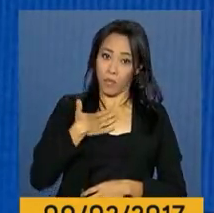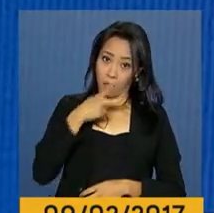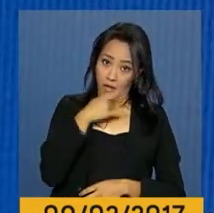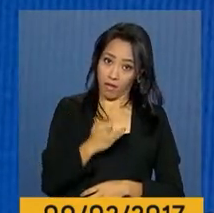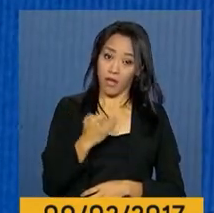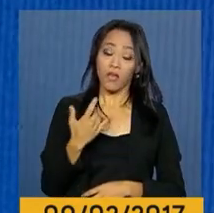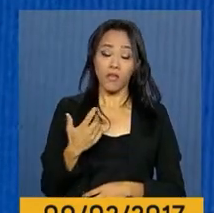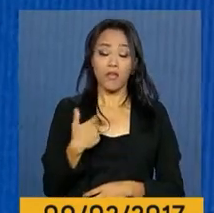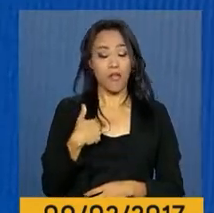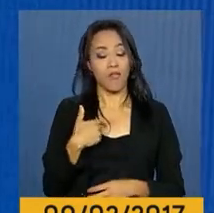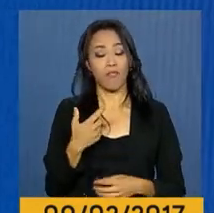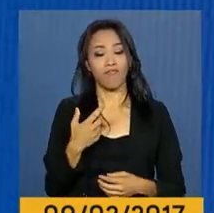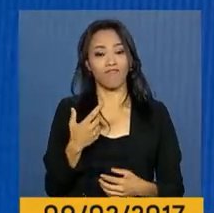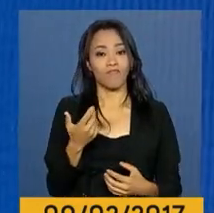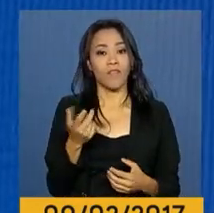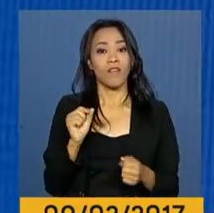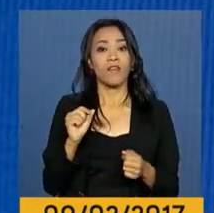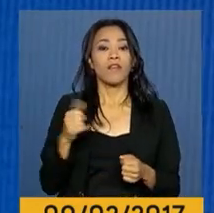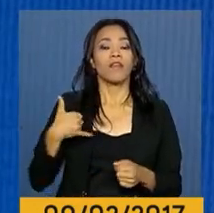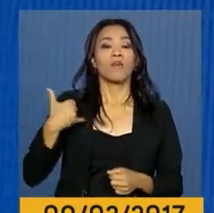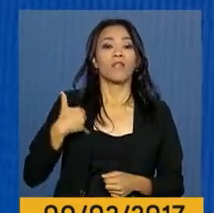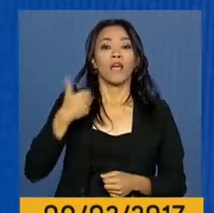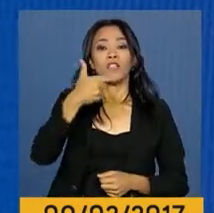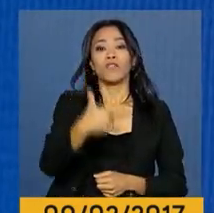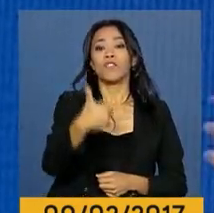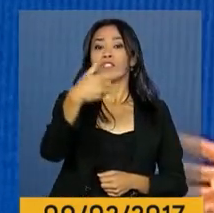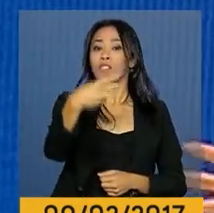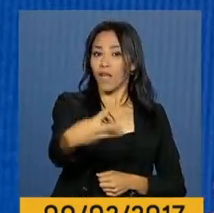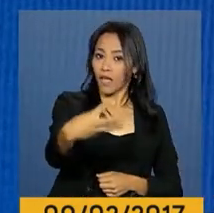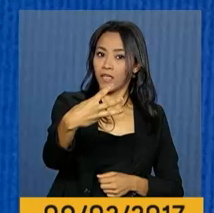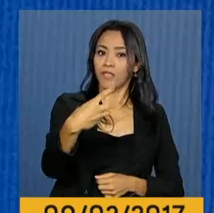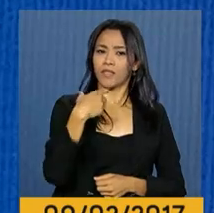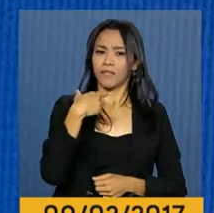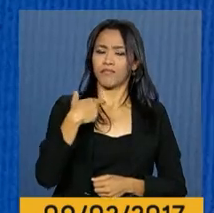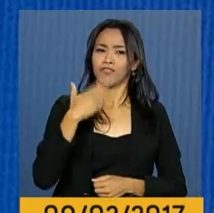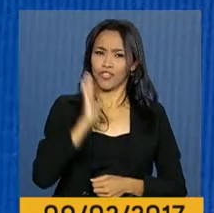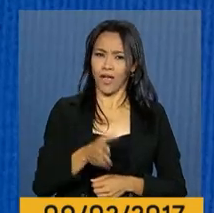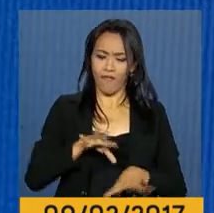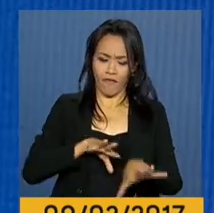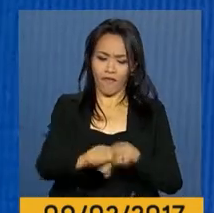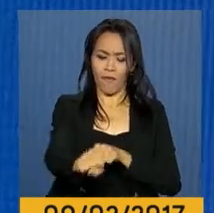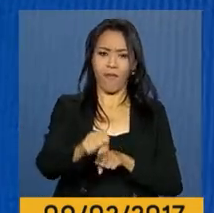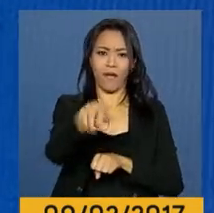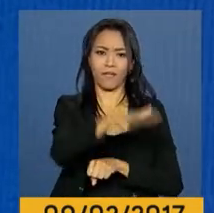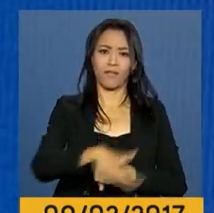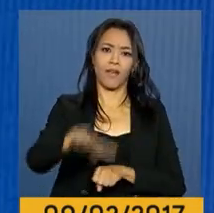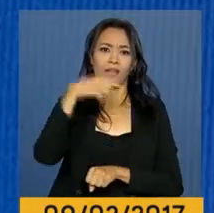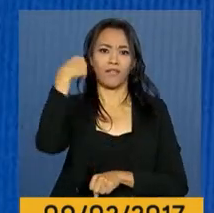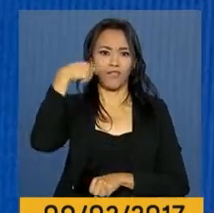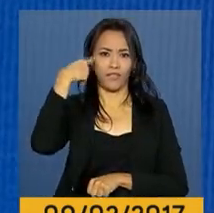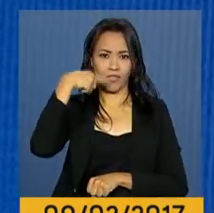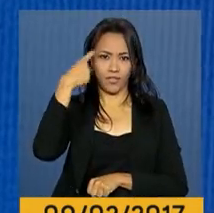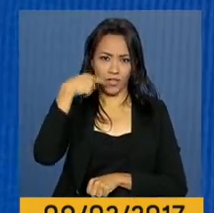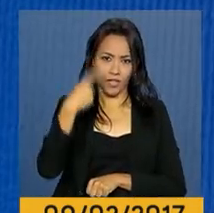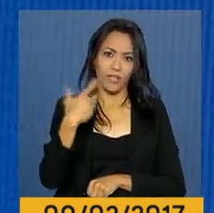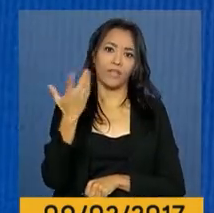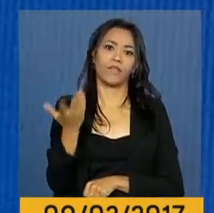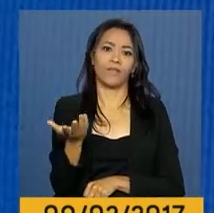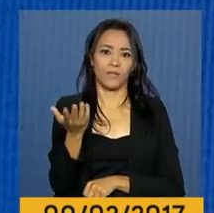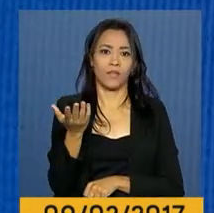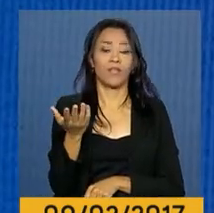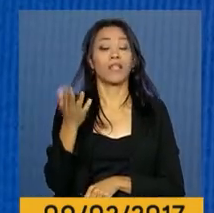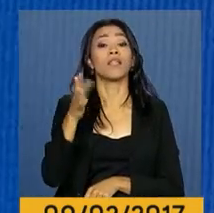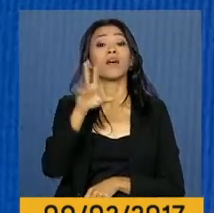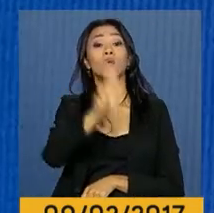confesso que ao fazer os 23 anos de idade recém-formado na Faculdade de Direito da univers da